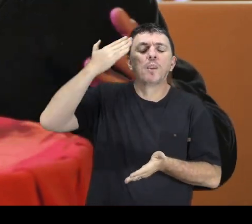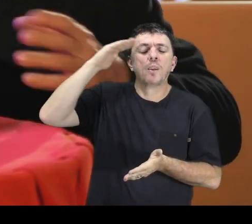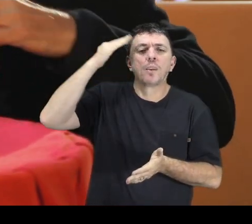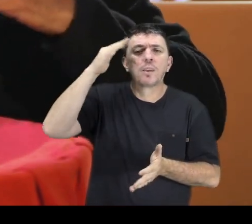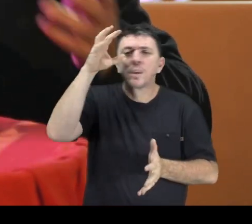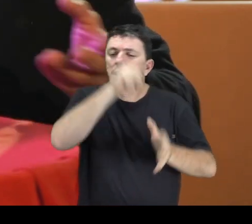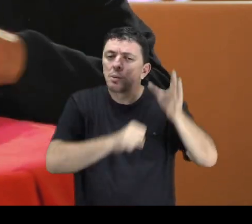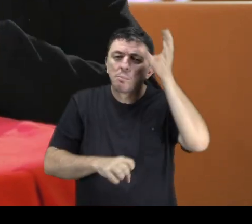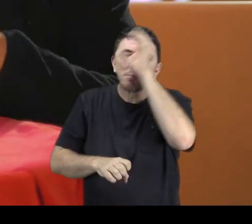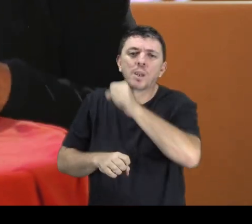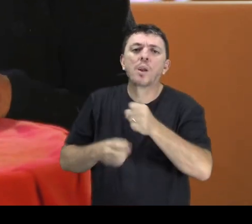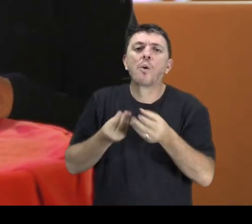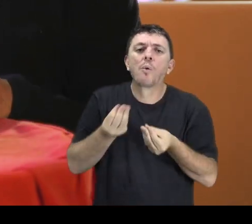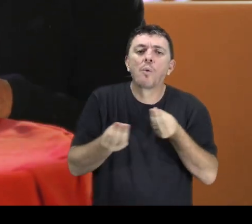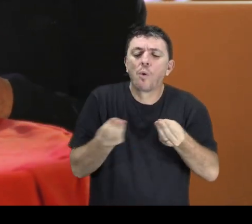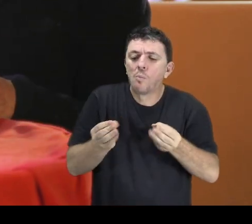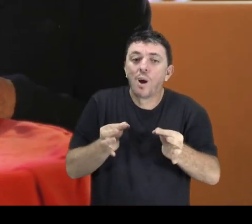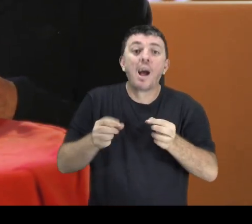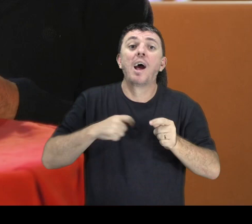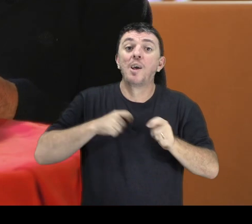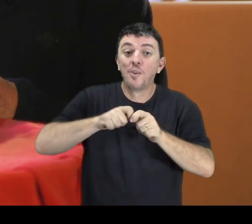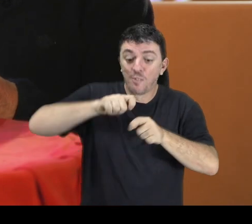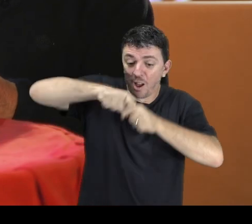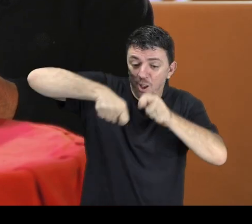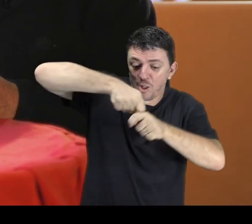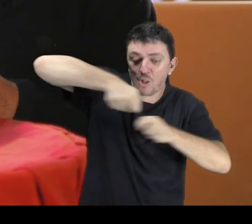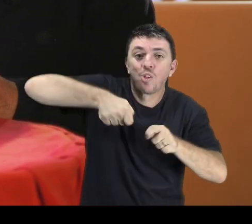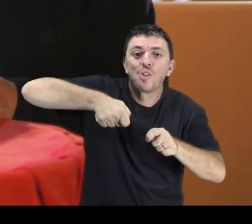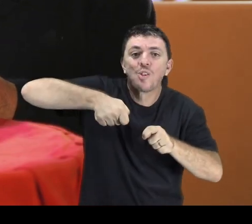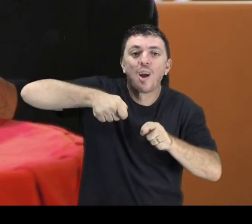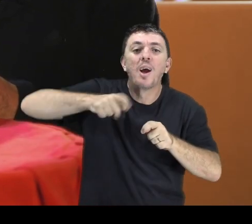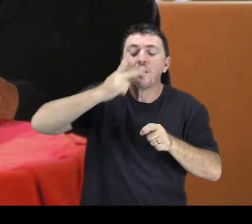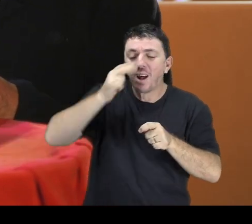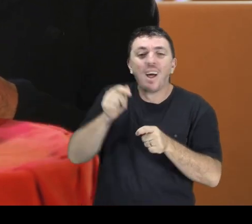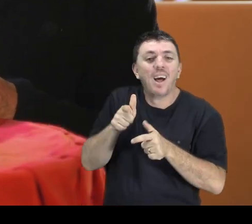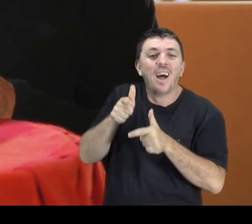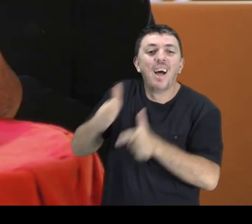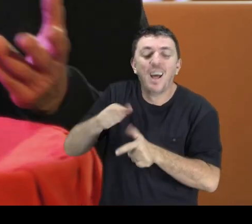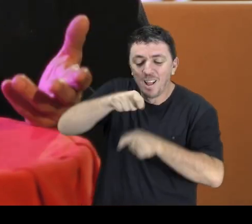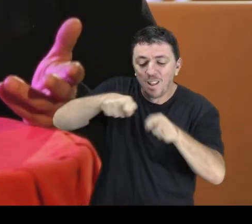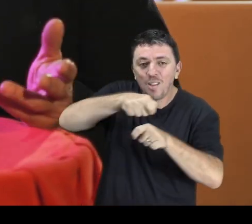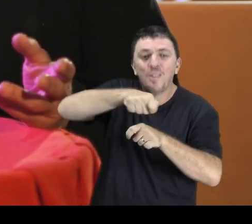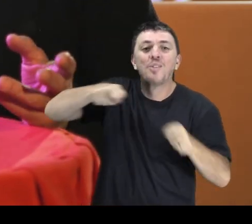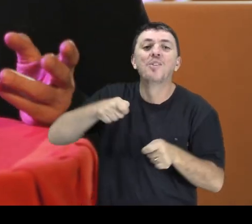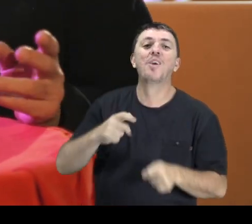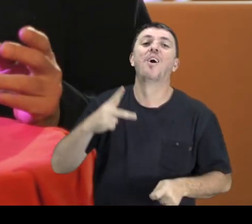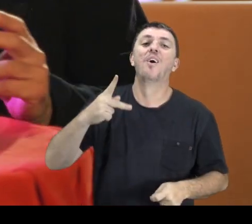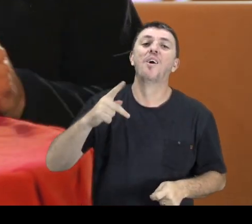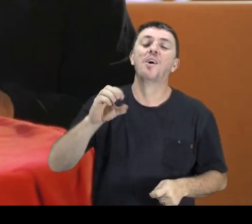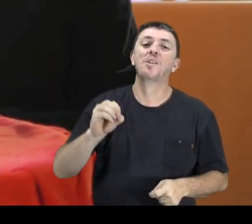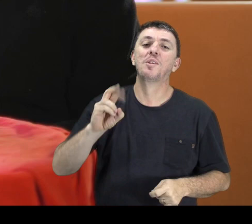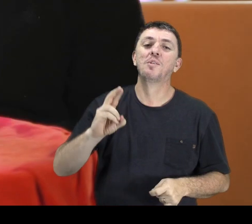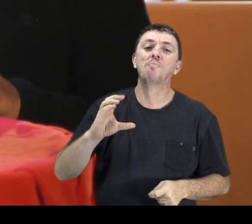enfim, eu fui aprender a fazer nó. Você viu, né? No espetáculo de ontem, eu falo nó de porco. É. Eu até pus o caco, né? É. Tem que falar